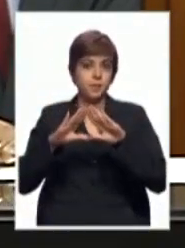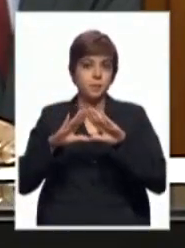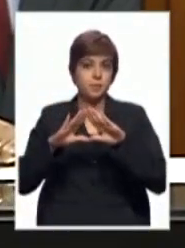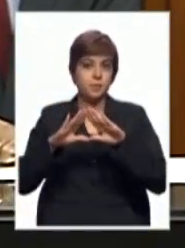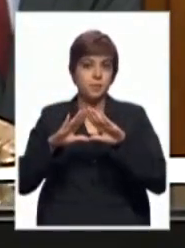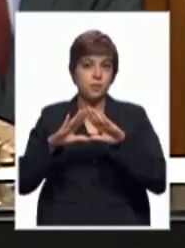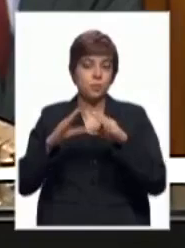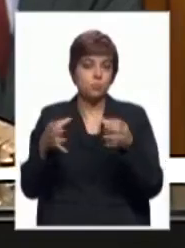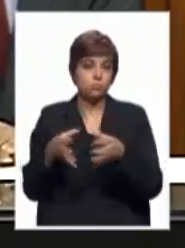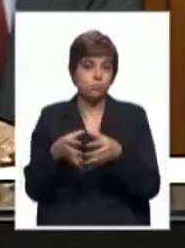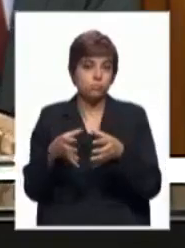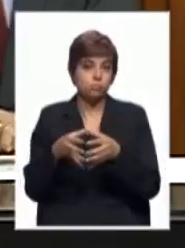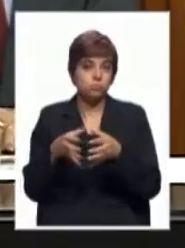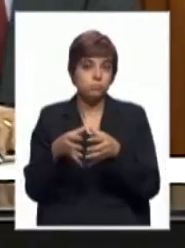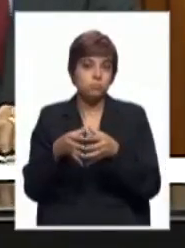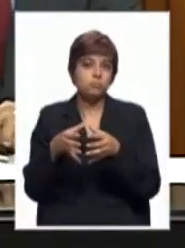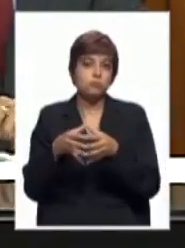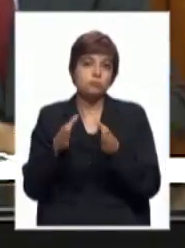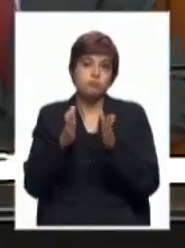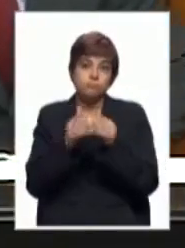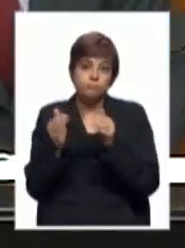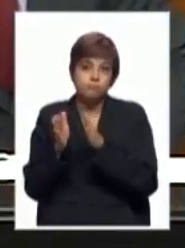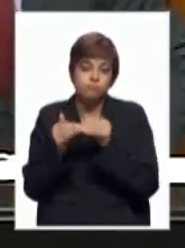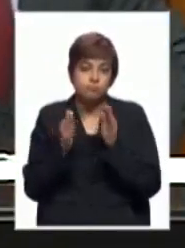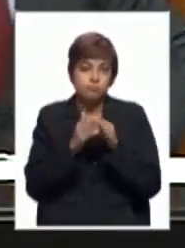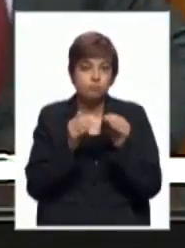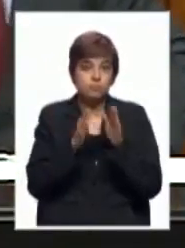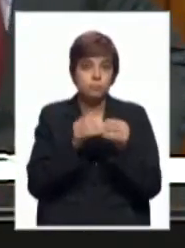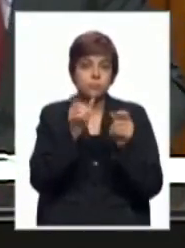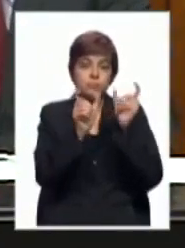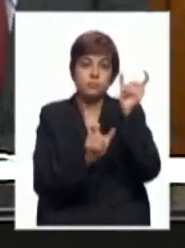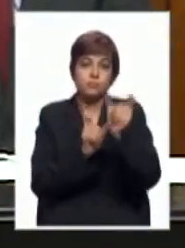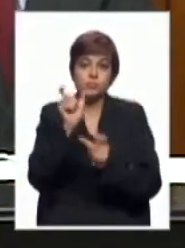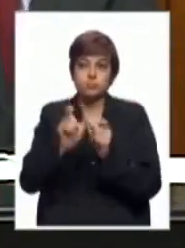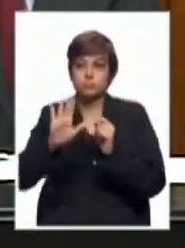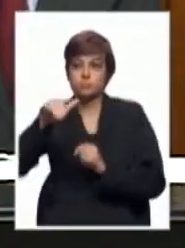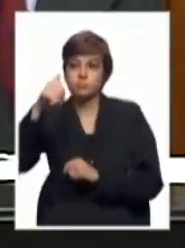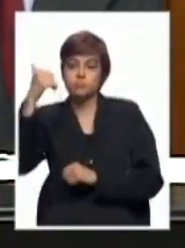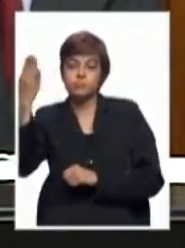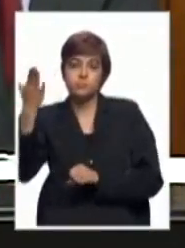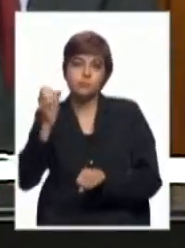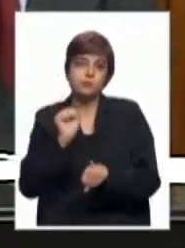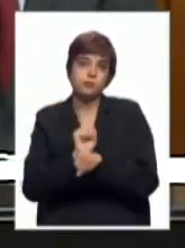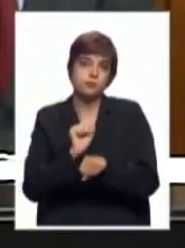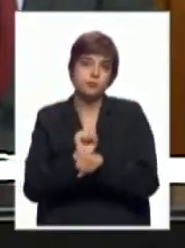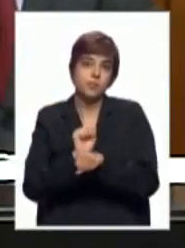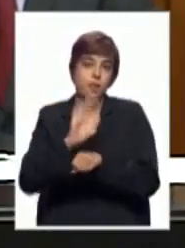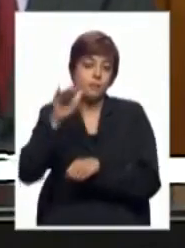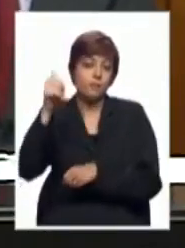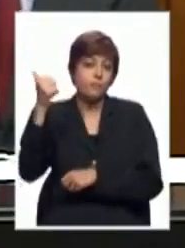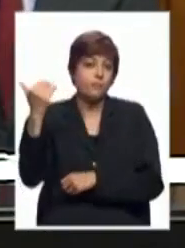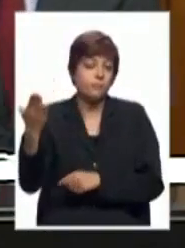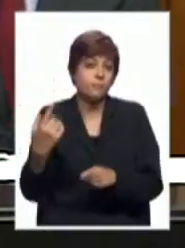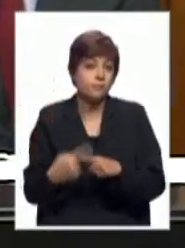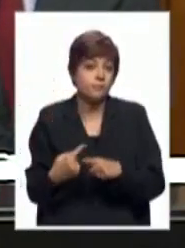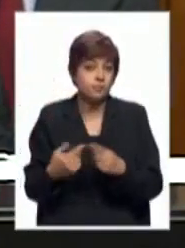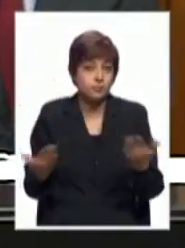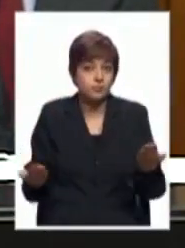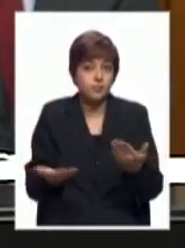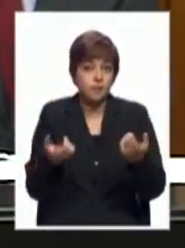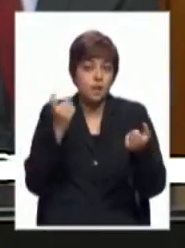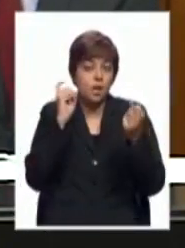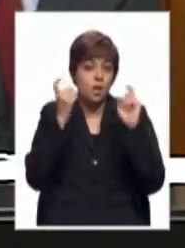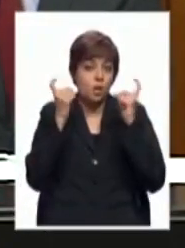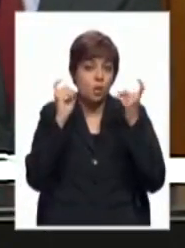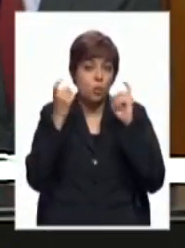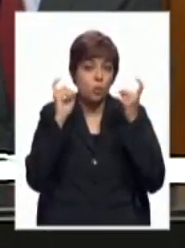cerimonial continua pedindo para que as pessoas deixem o plenário, lembrando que esse momento da reunião preparatória é um